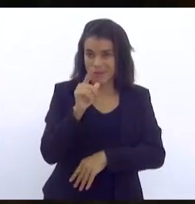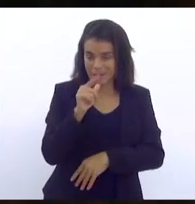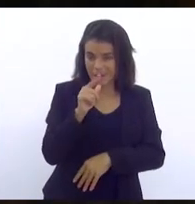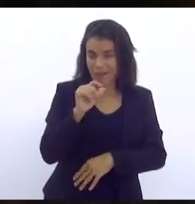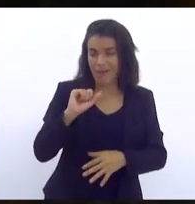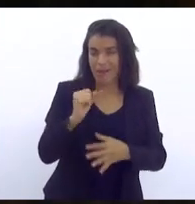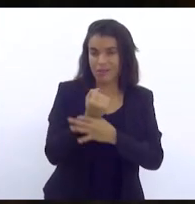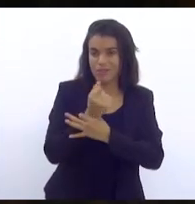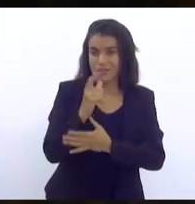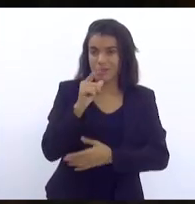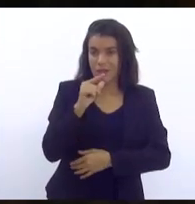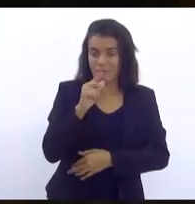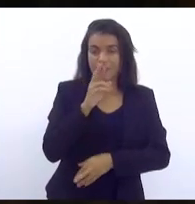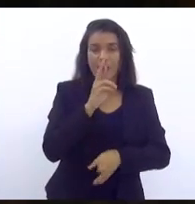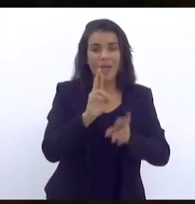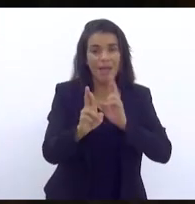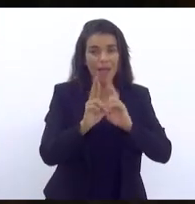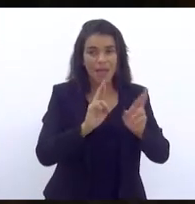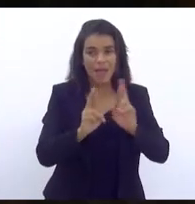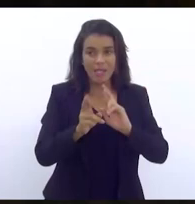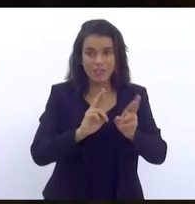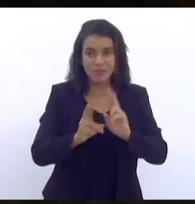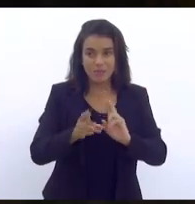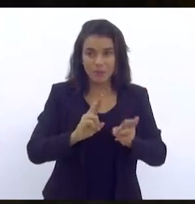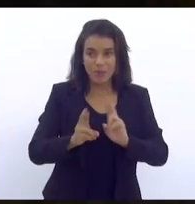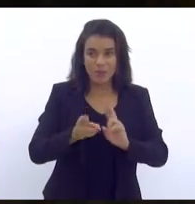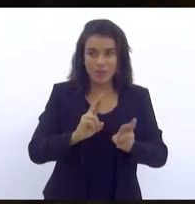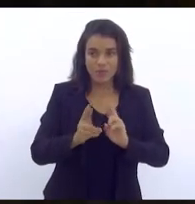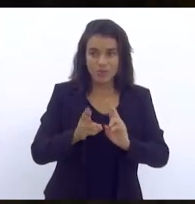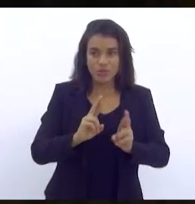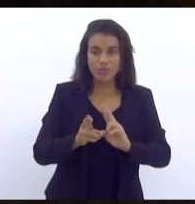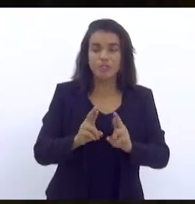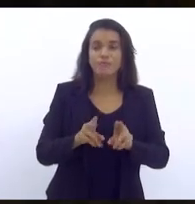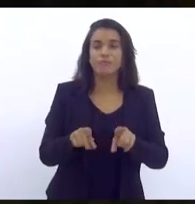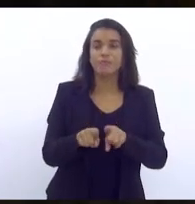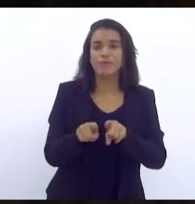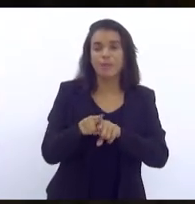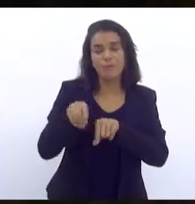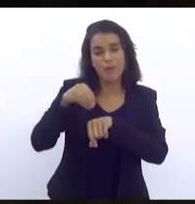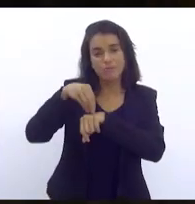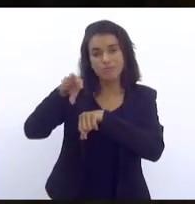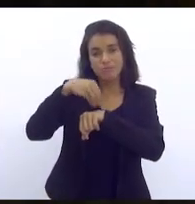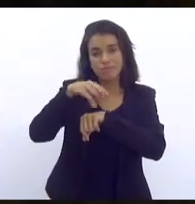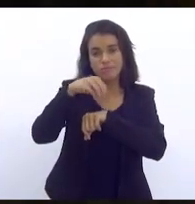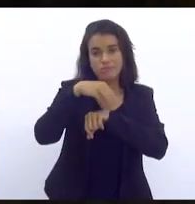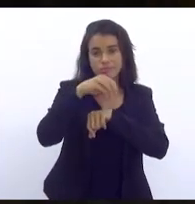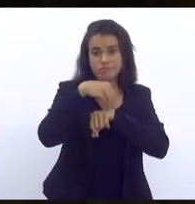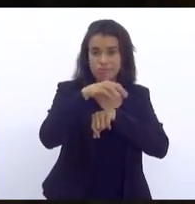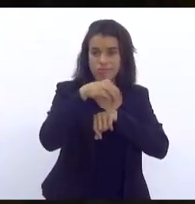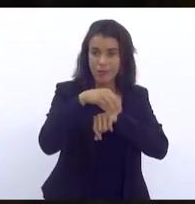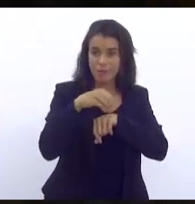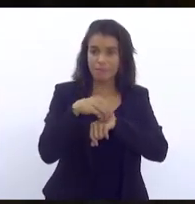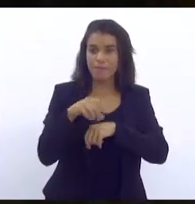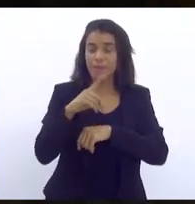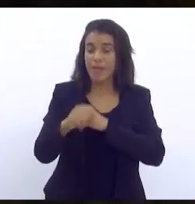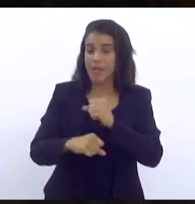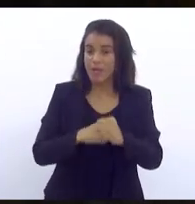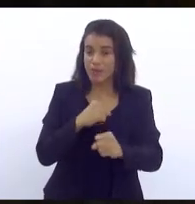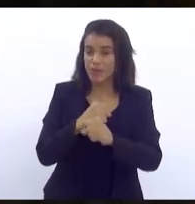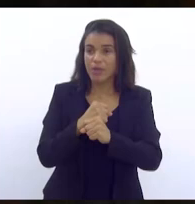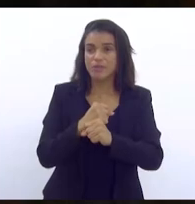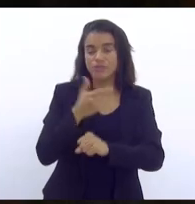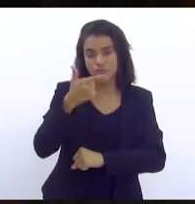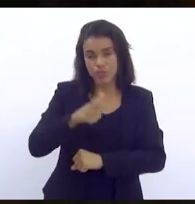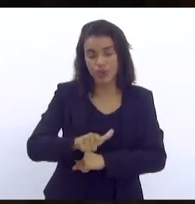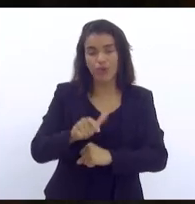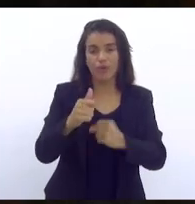Então segue lá responde formul divulga na sua comunidade em um outro momento no próximo ano a gente refar